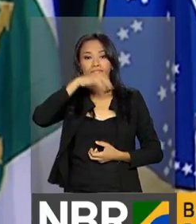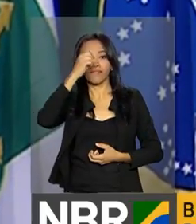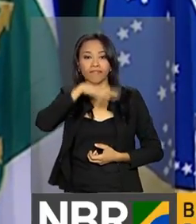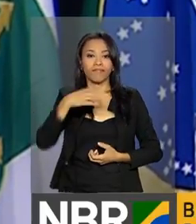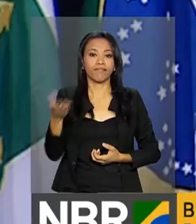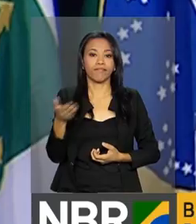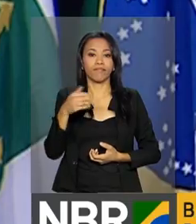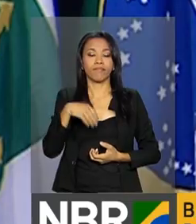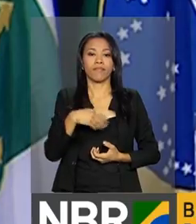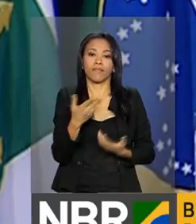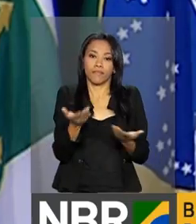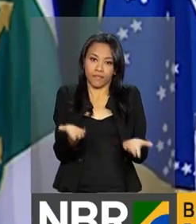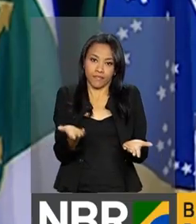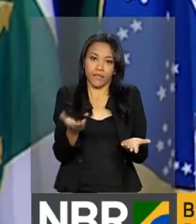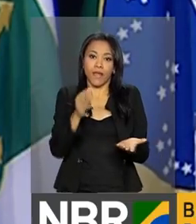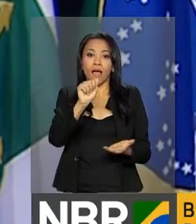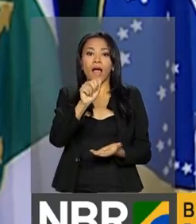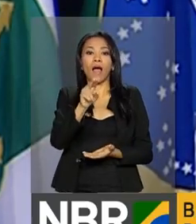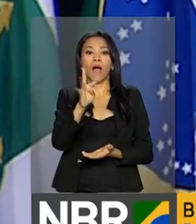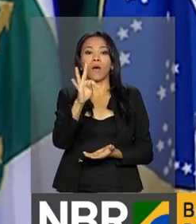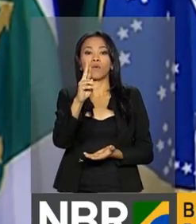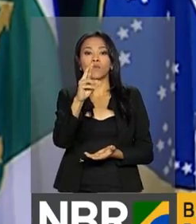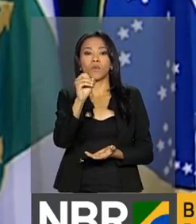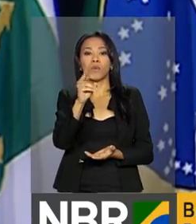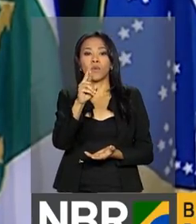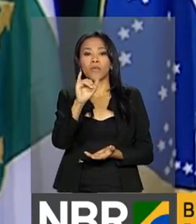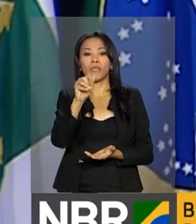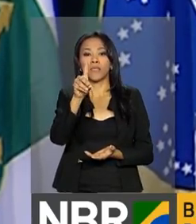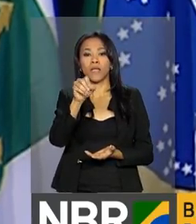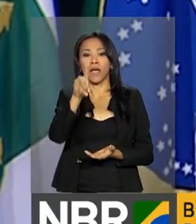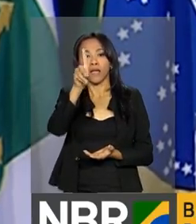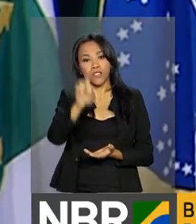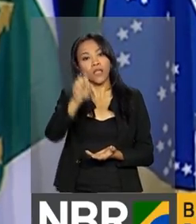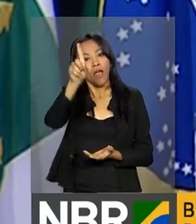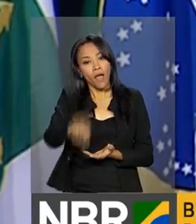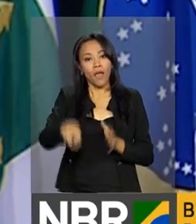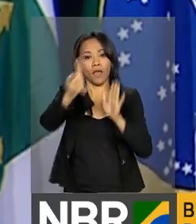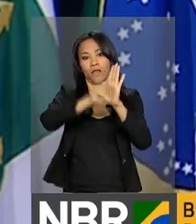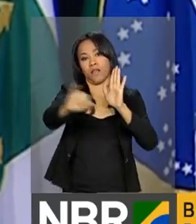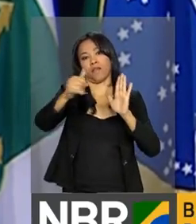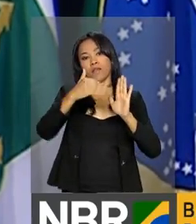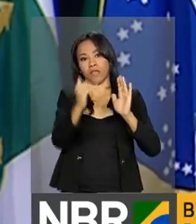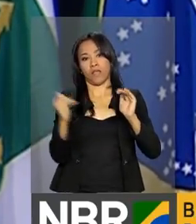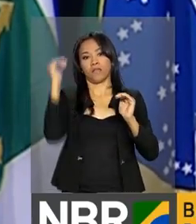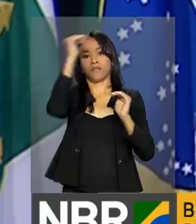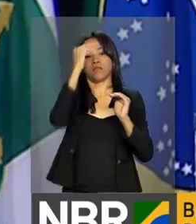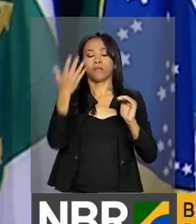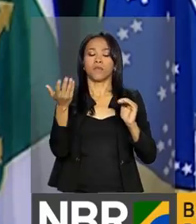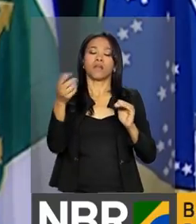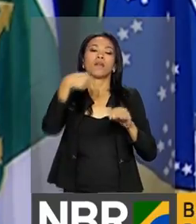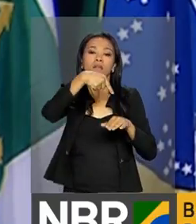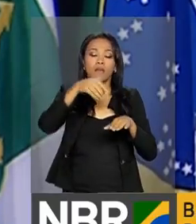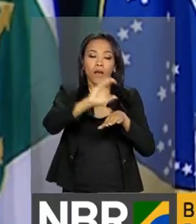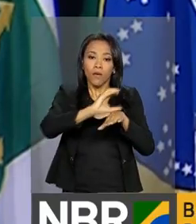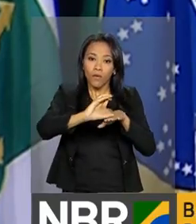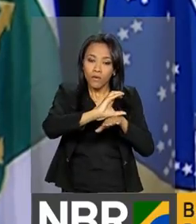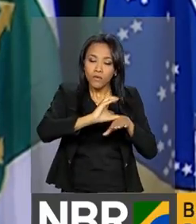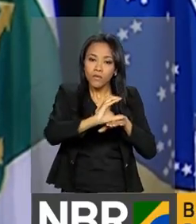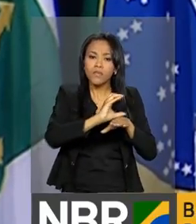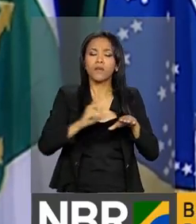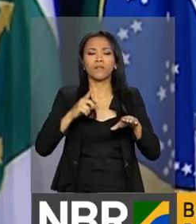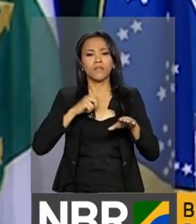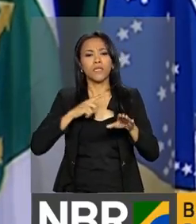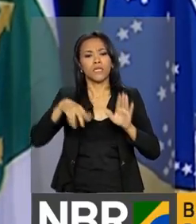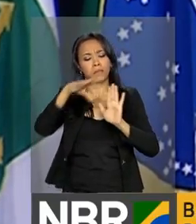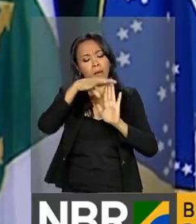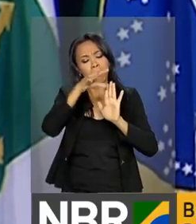porque a lei é a maior autoridade no nosso sistema não é sem razão que a constituição estabelece que o